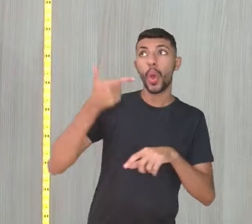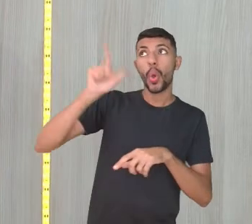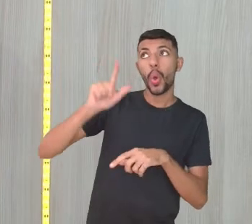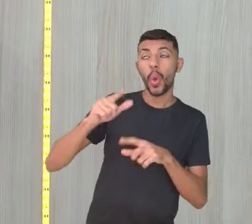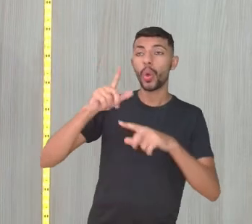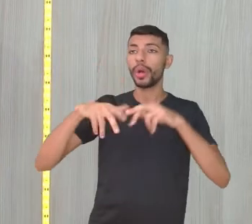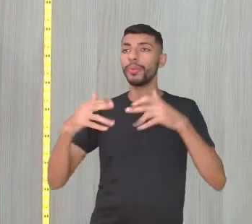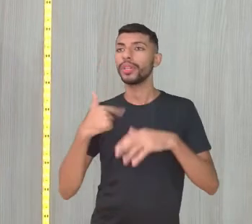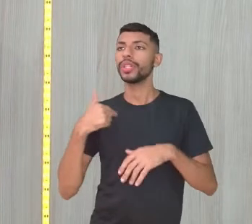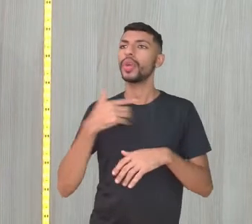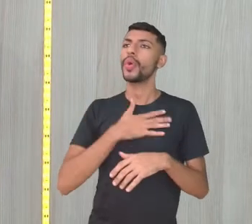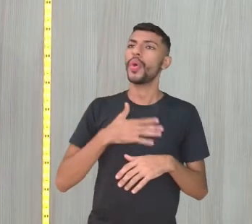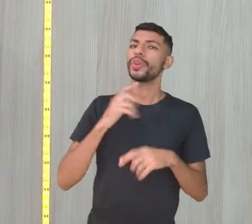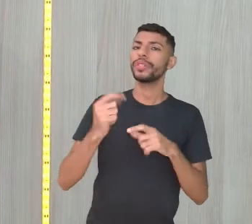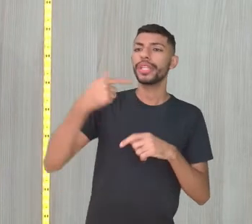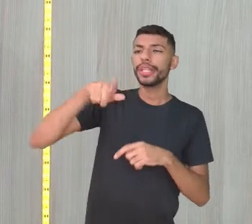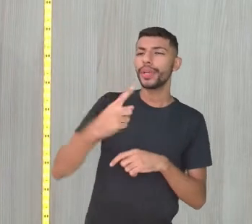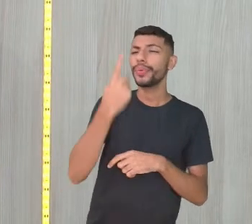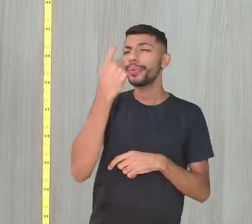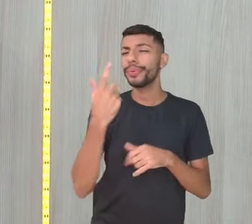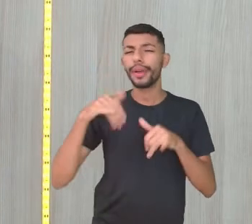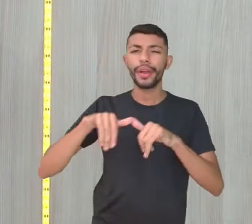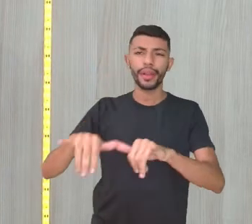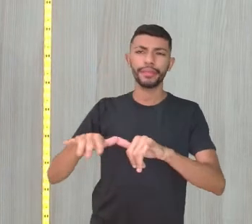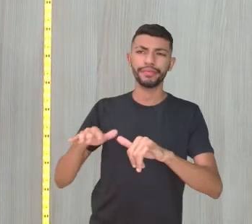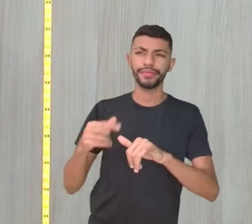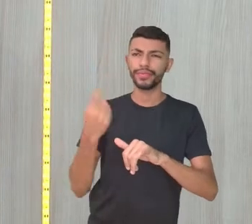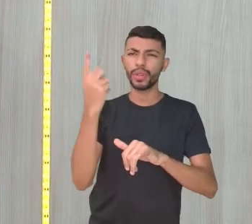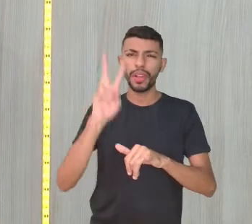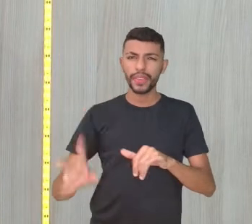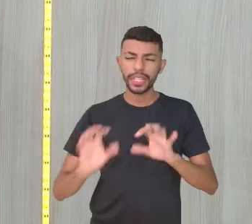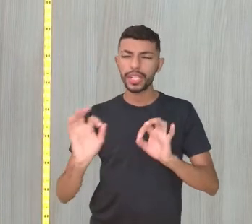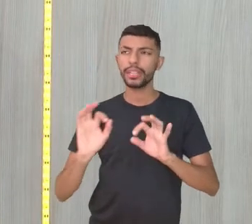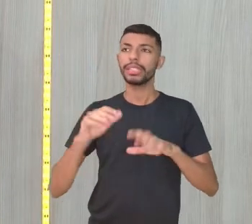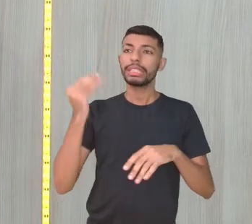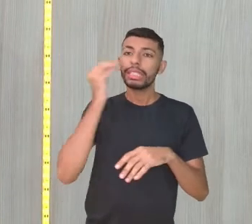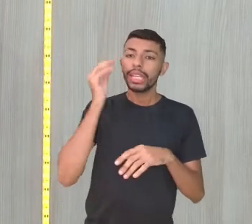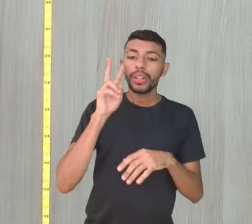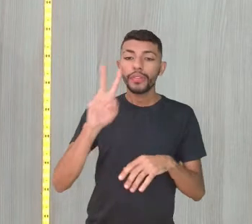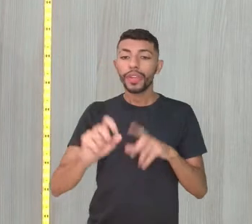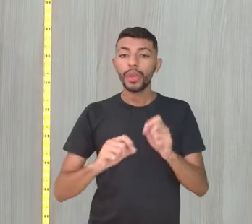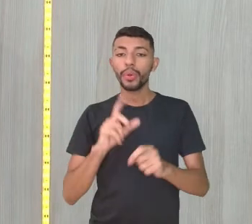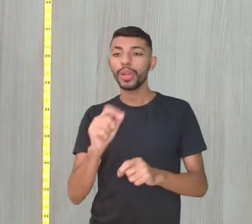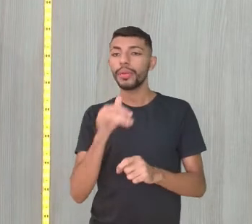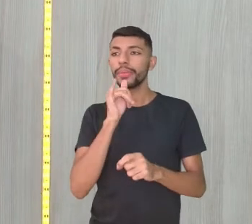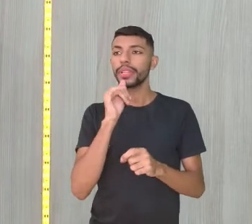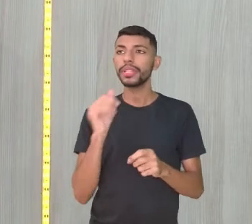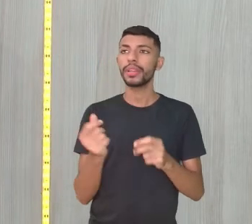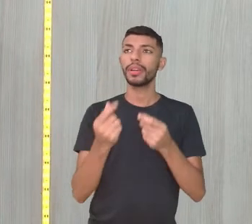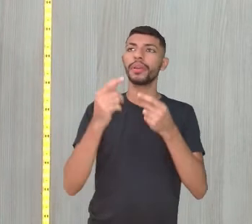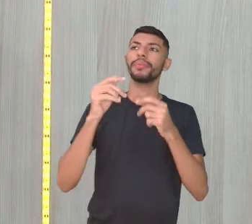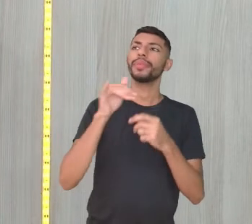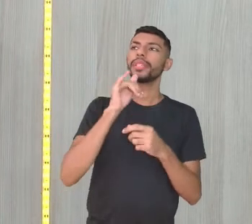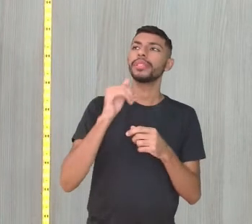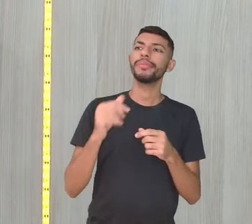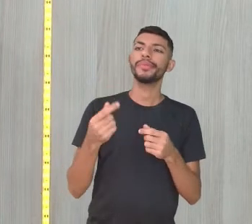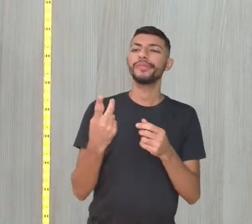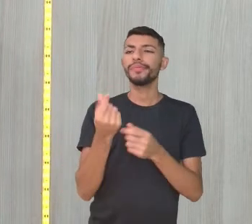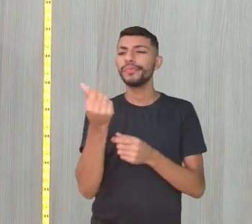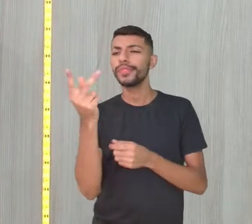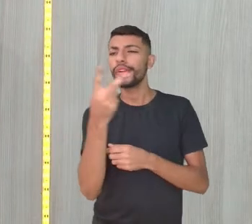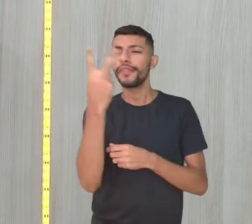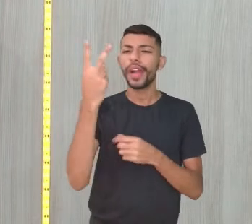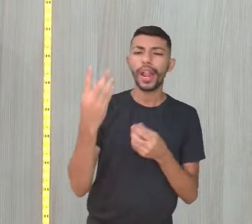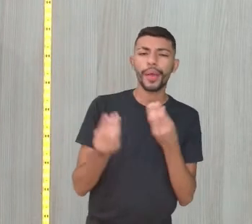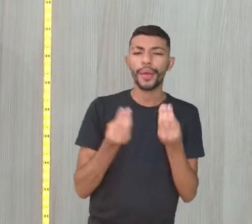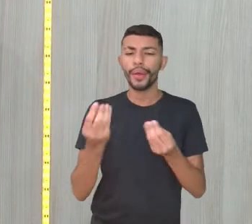no supermercado. Tento ver os preços, né, as ofertas em 2 ou 3 supermercados. Quando